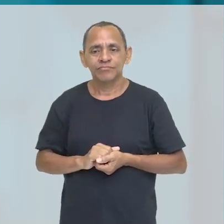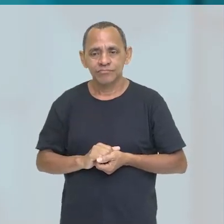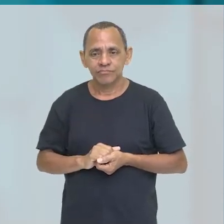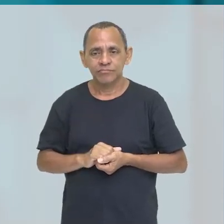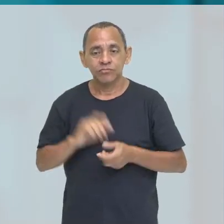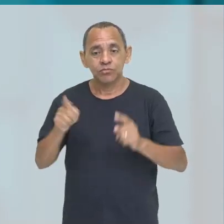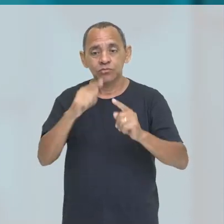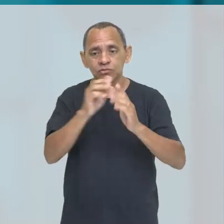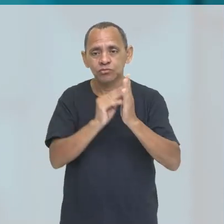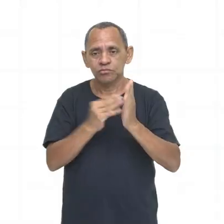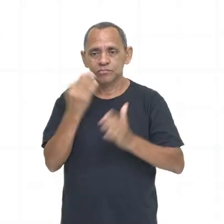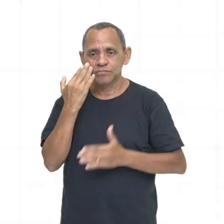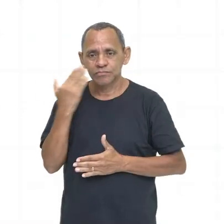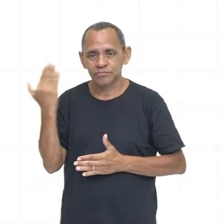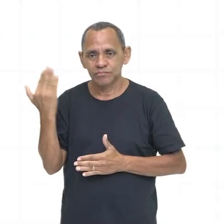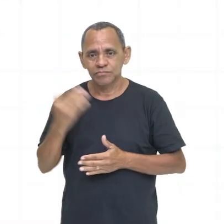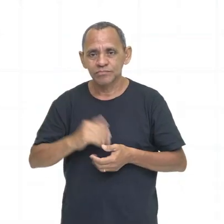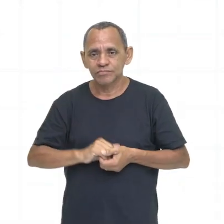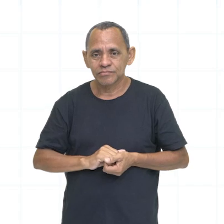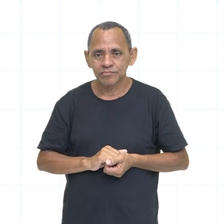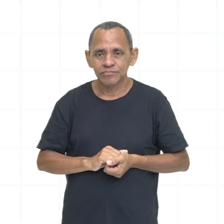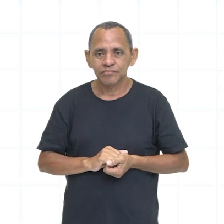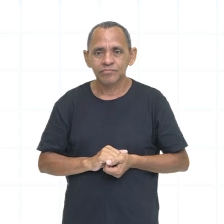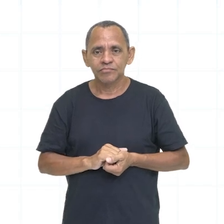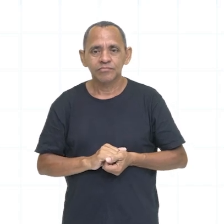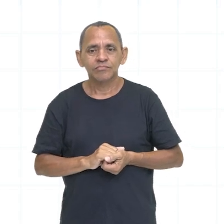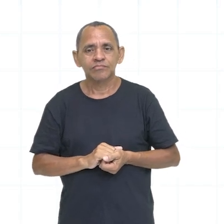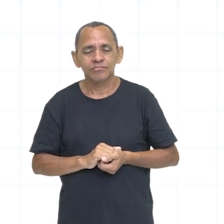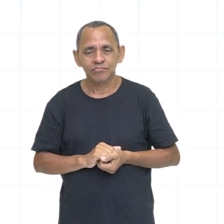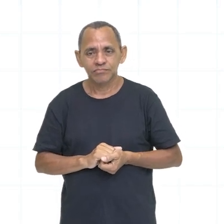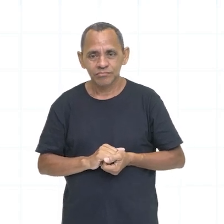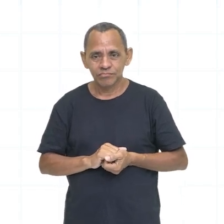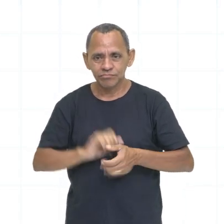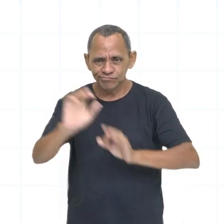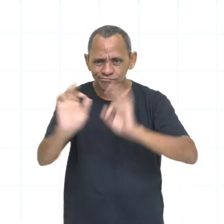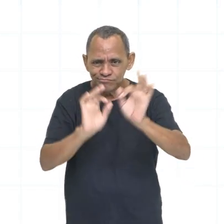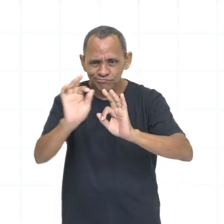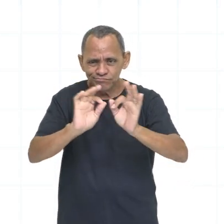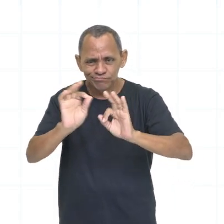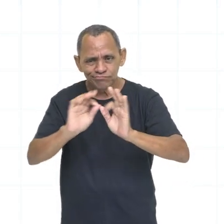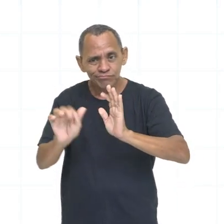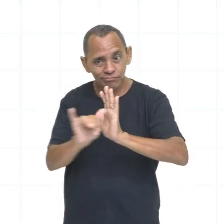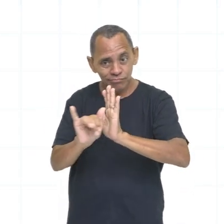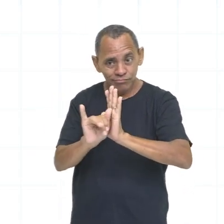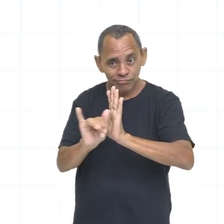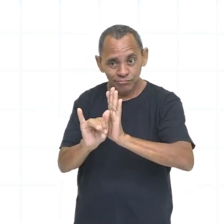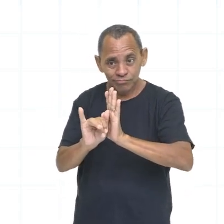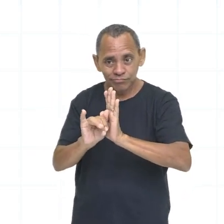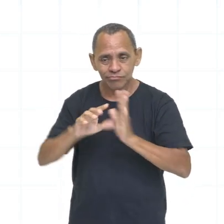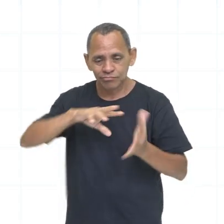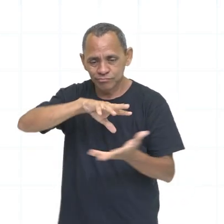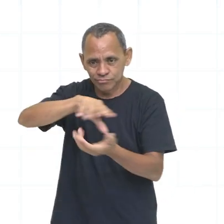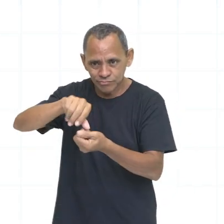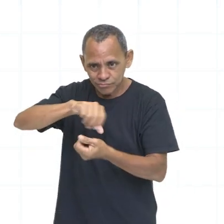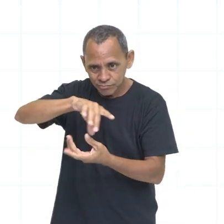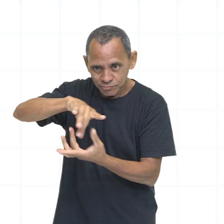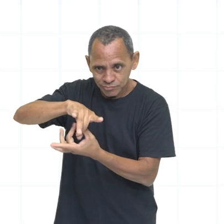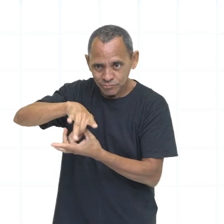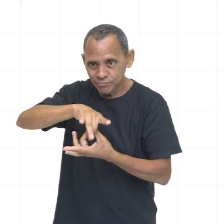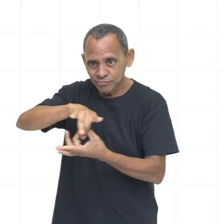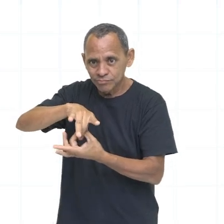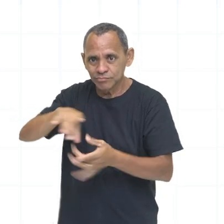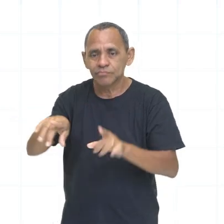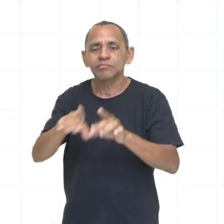E o objeto de conhecimento é esse aqui, vamos ver? Nosso objeto de conhecimento, construção de identidade no mundo globalizado e o